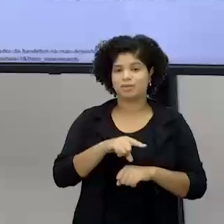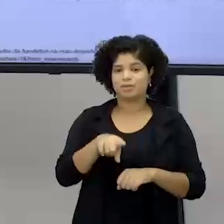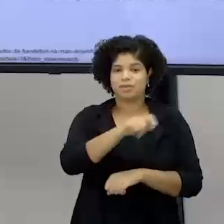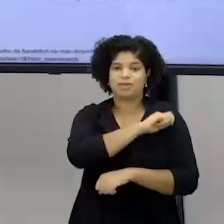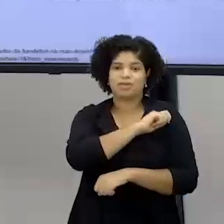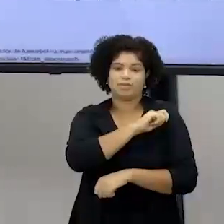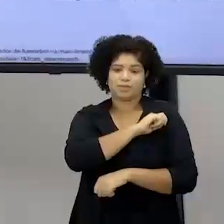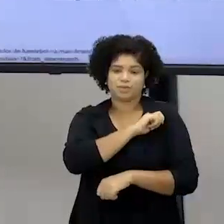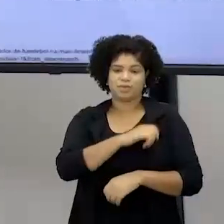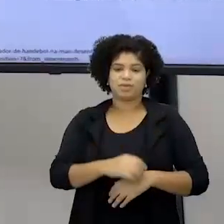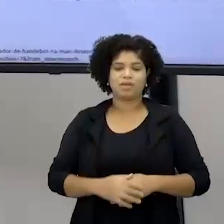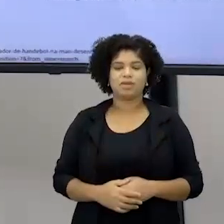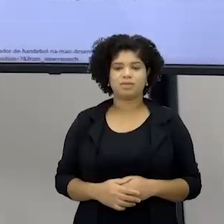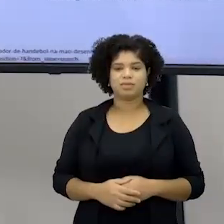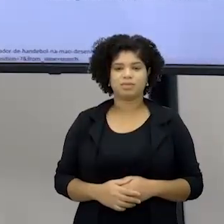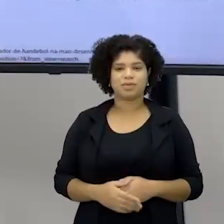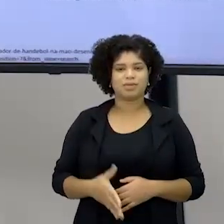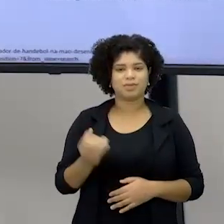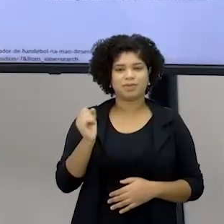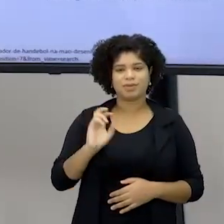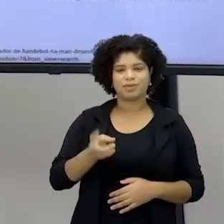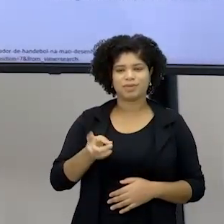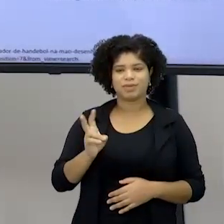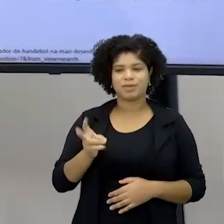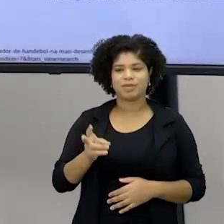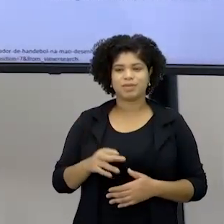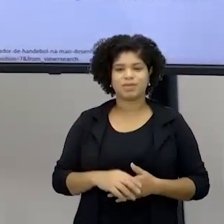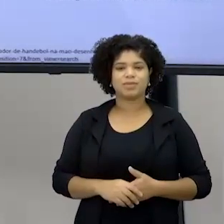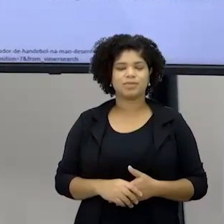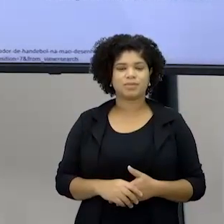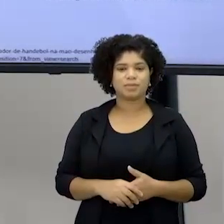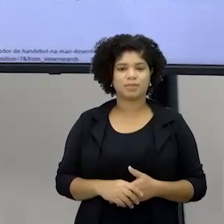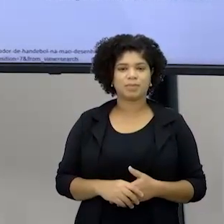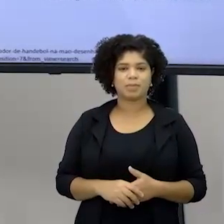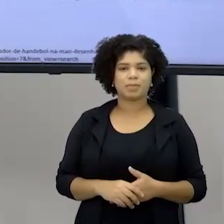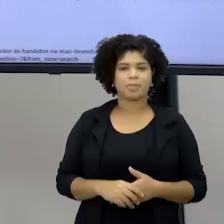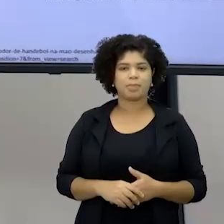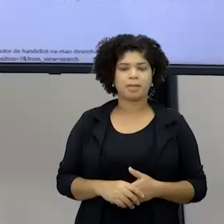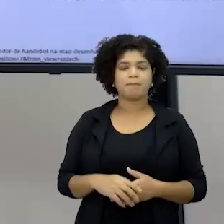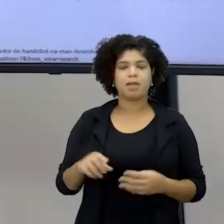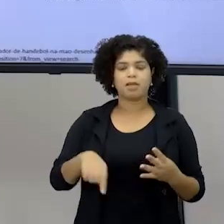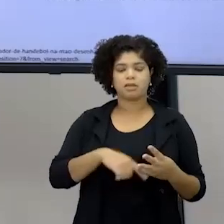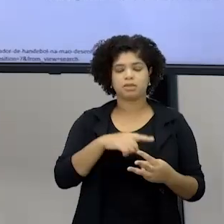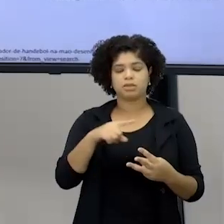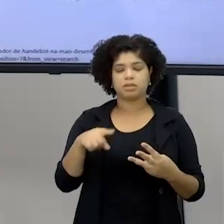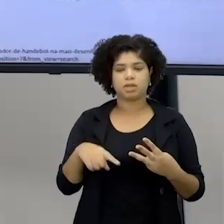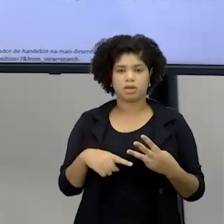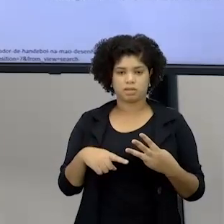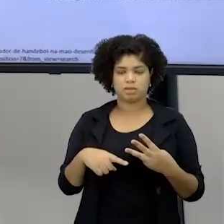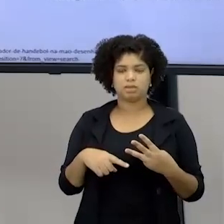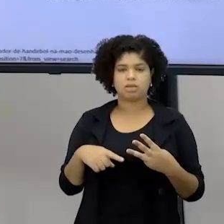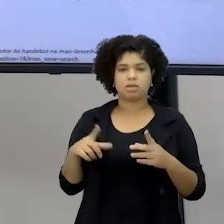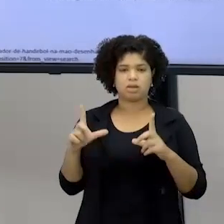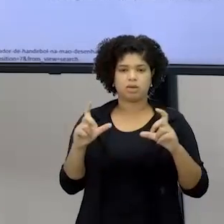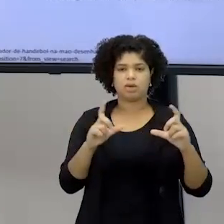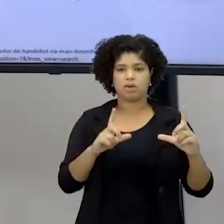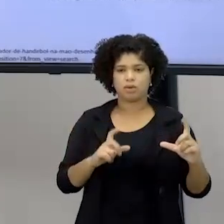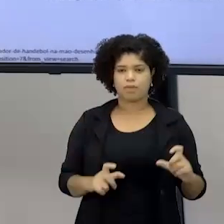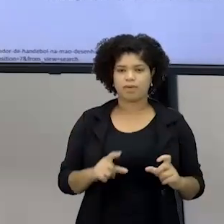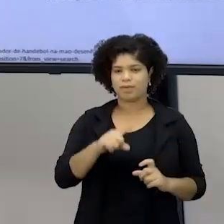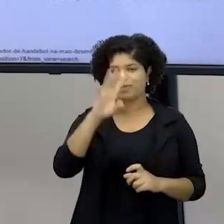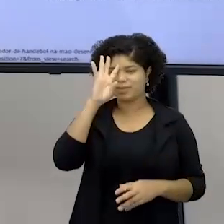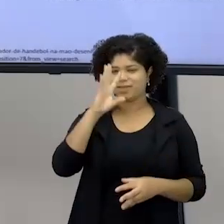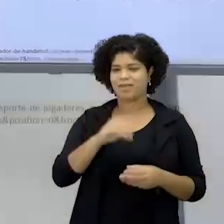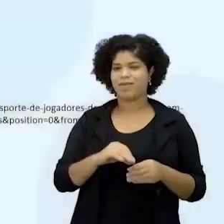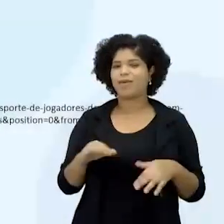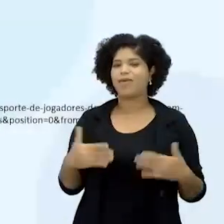estudante, certo? Vamos continuar aqui. Eu trouxe aí 3 imagens de esportes que a hora que eu coloco a imagem vocês